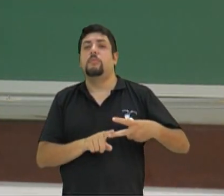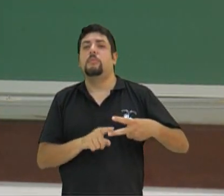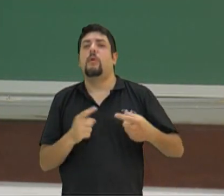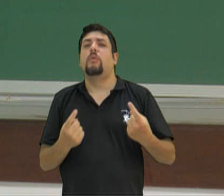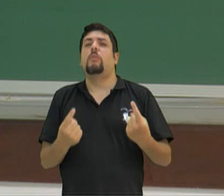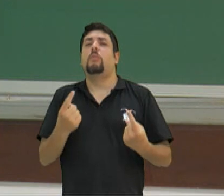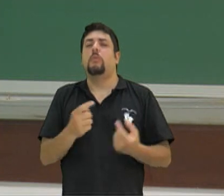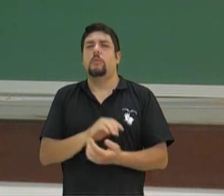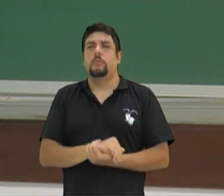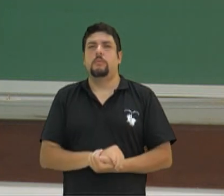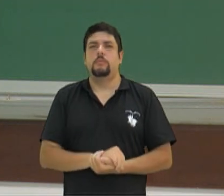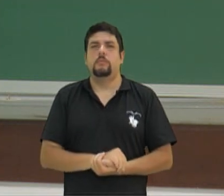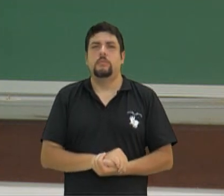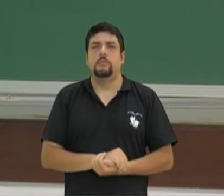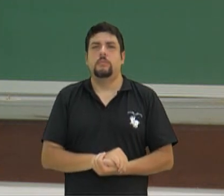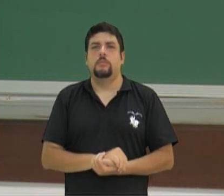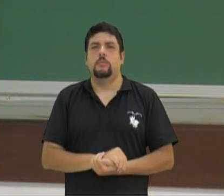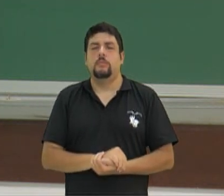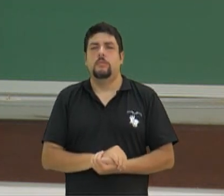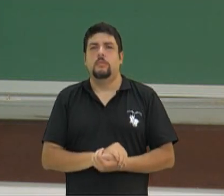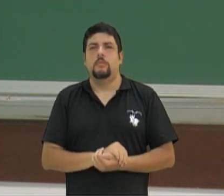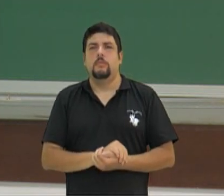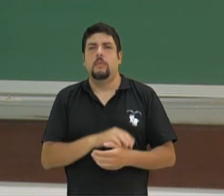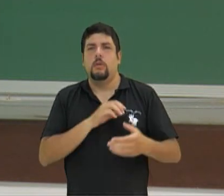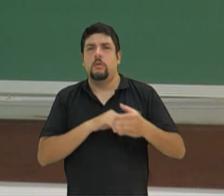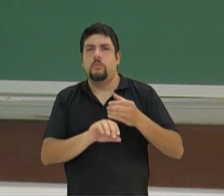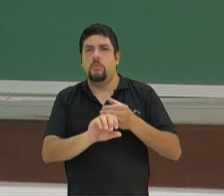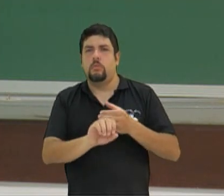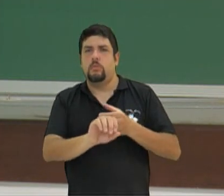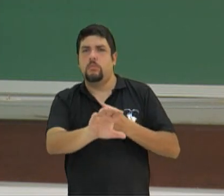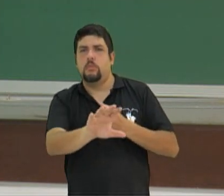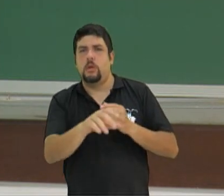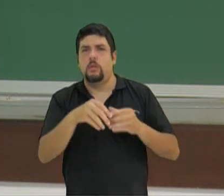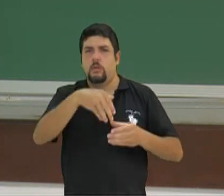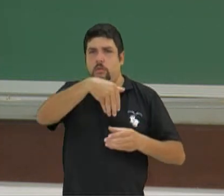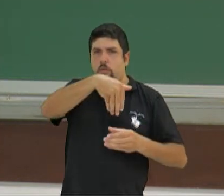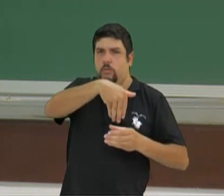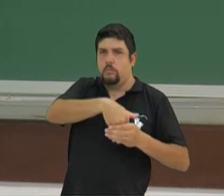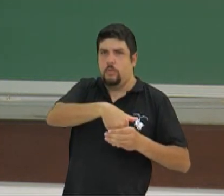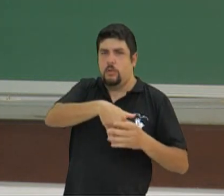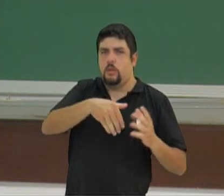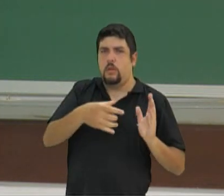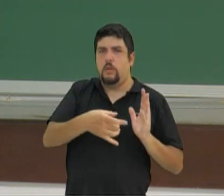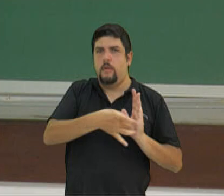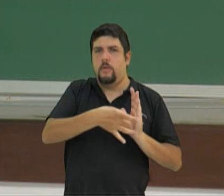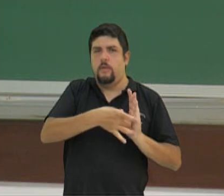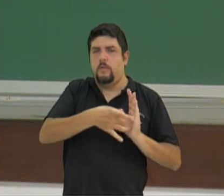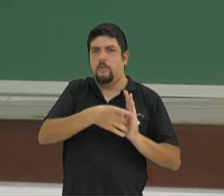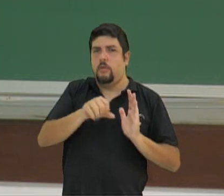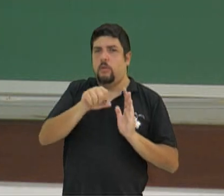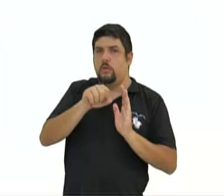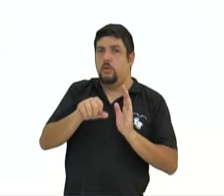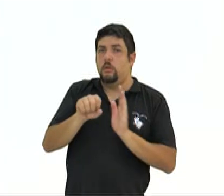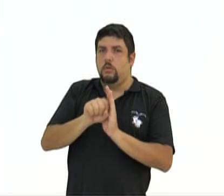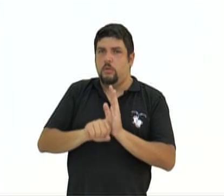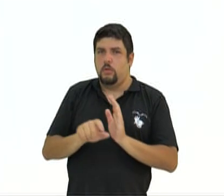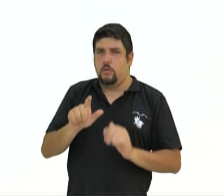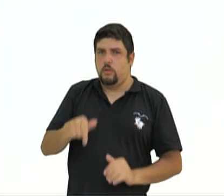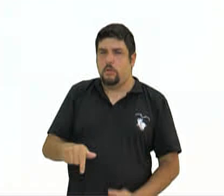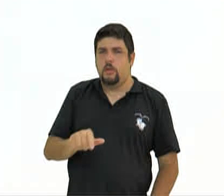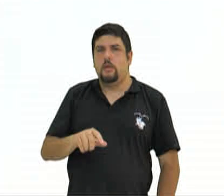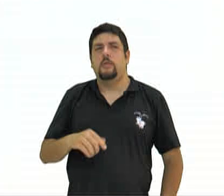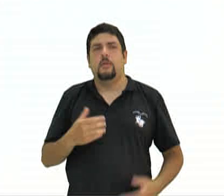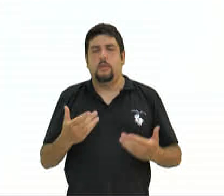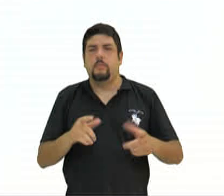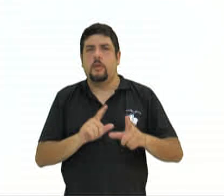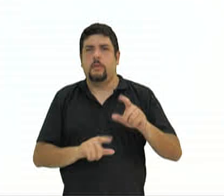é? Projetava lentes e luz, desenhos pintados em vidro, mais antigo, século XVII. Lógico que a gente está falando da lanterna mágica.